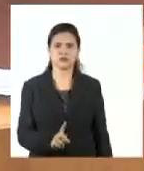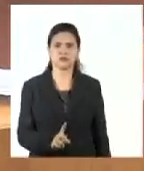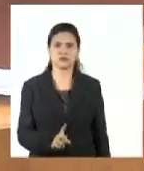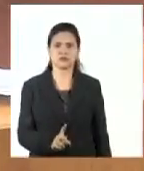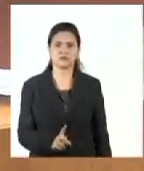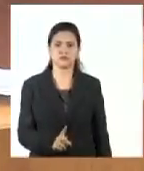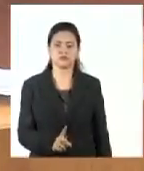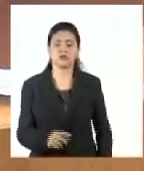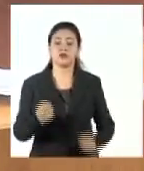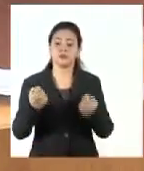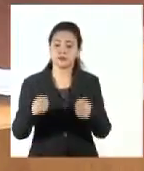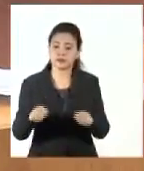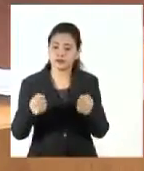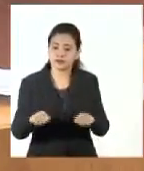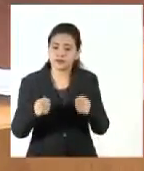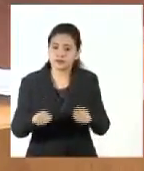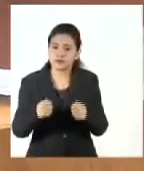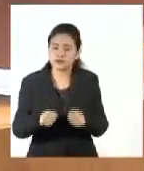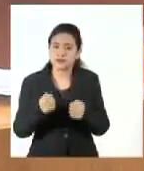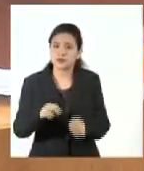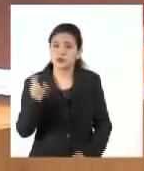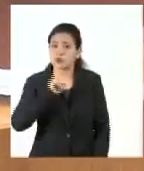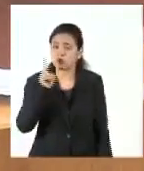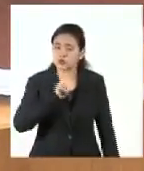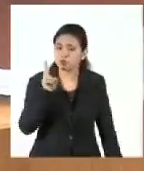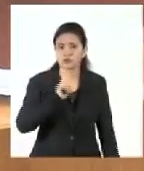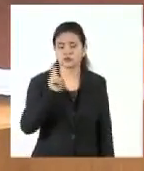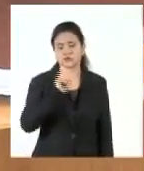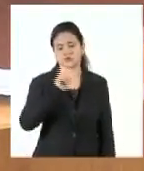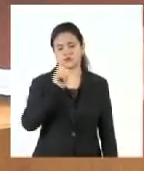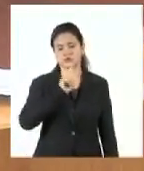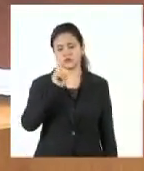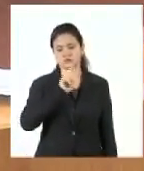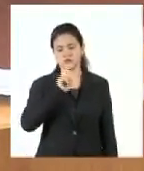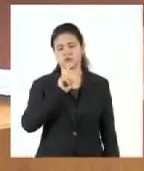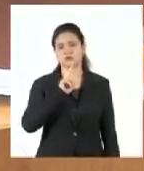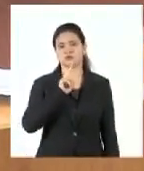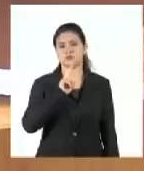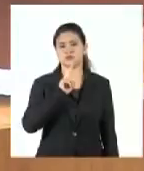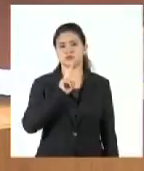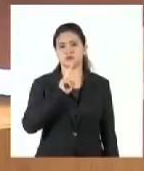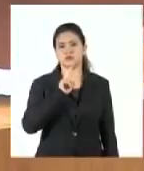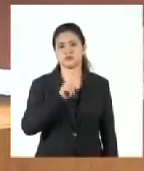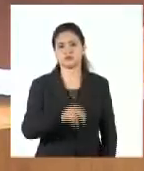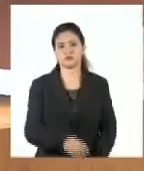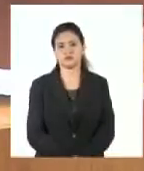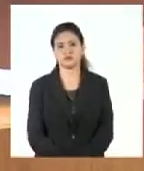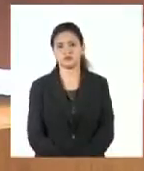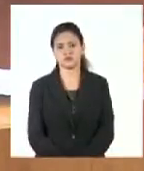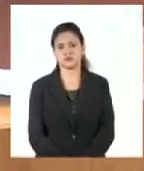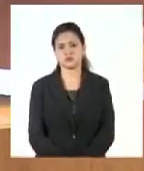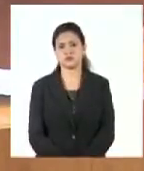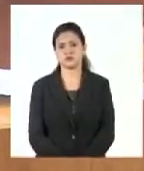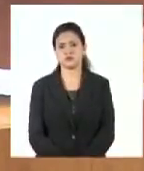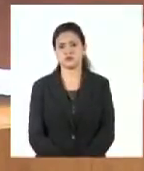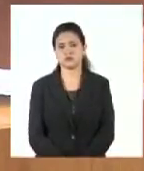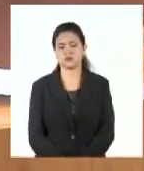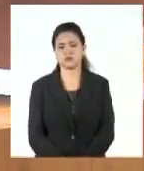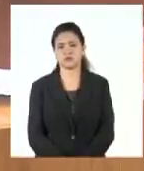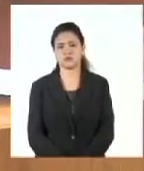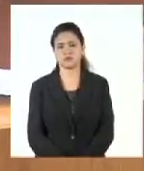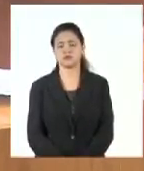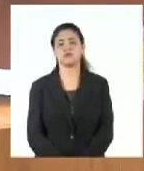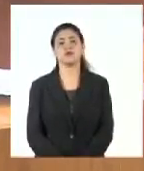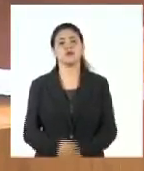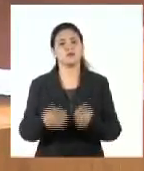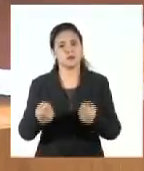Ele precisa tomar atitudes e atitudes rápidas, enérgicas. Ele precisa assumir o seu